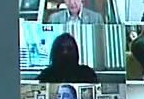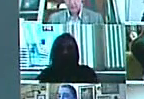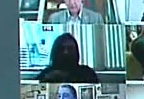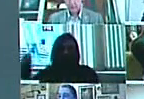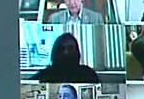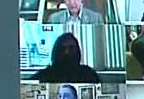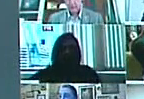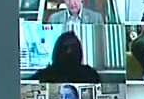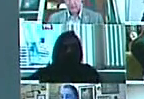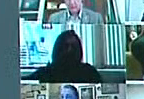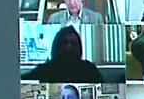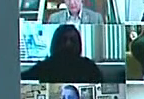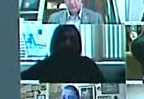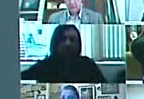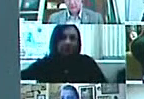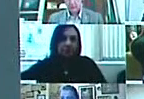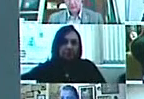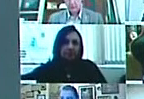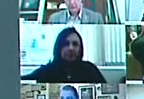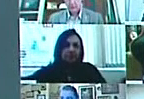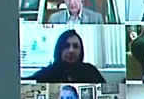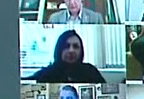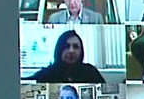Favorável. Ok. Deputado Vilmar Zanquim.